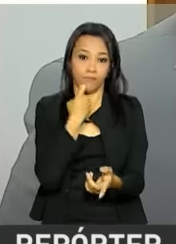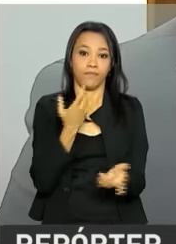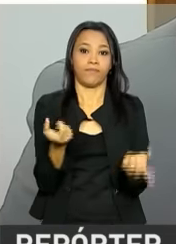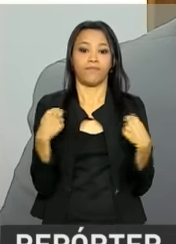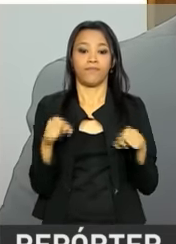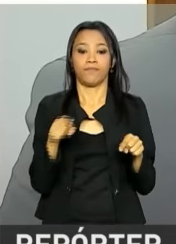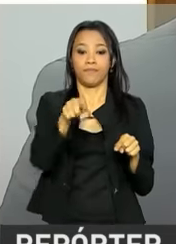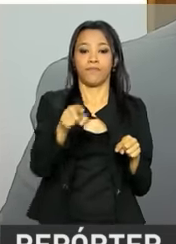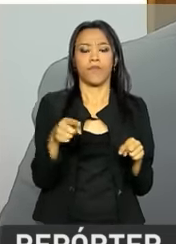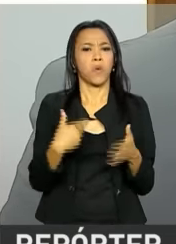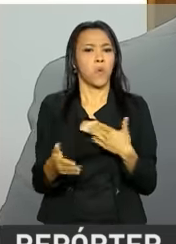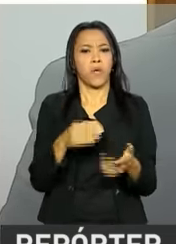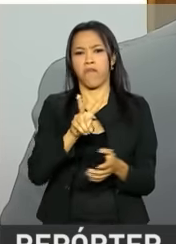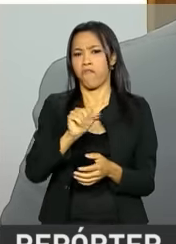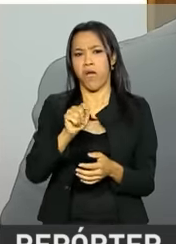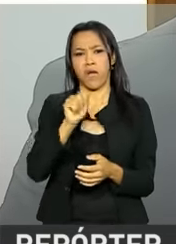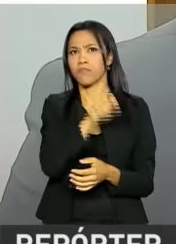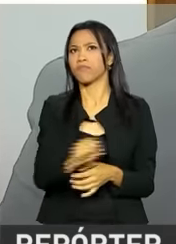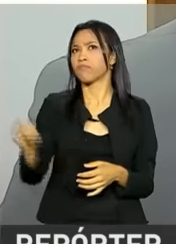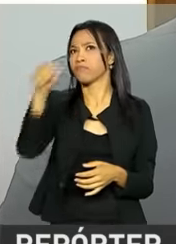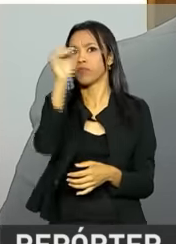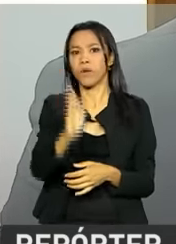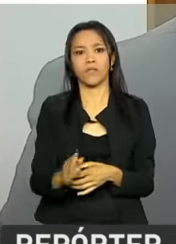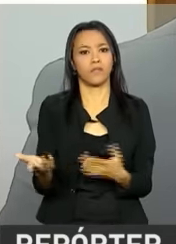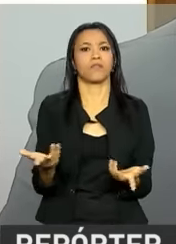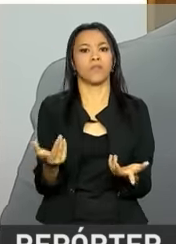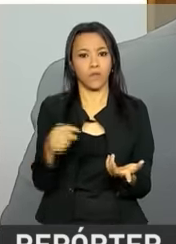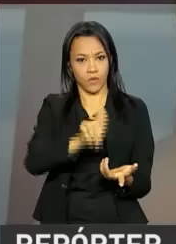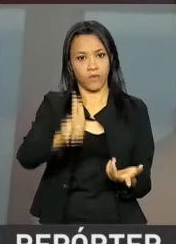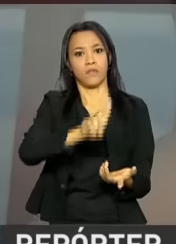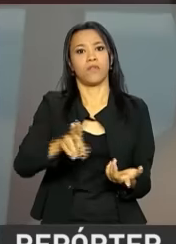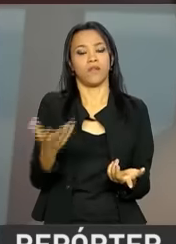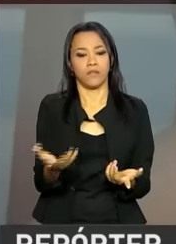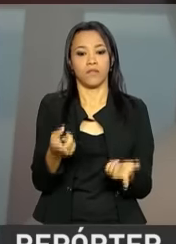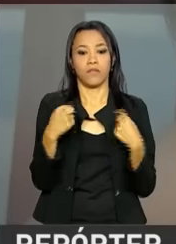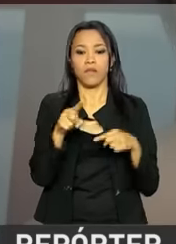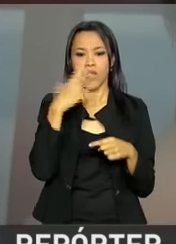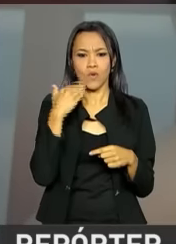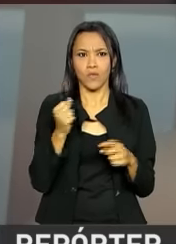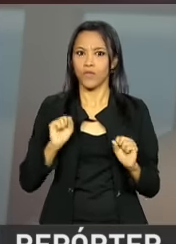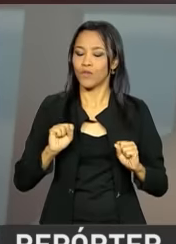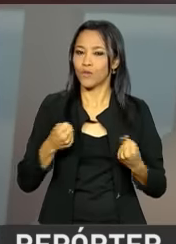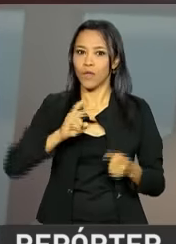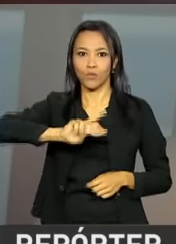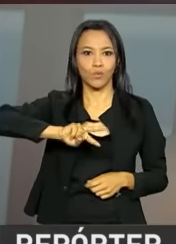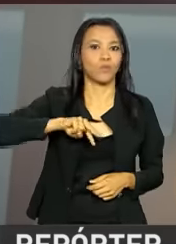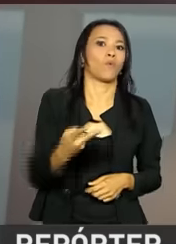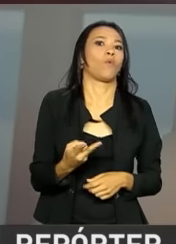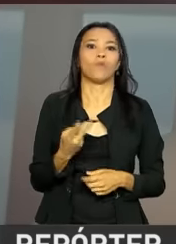qualquer vaga dentro do país em uma das nossas universidades públicas sei que vou ter que estudar o o dobro que eu já